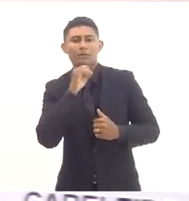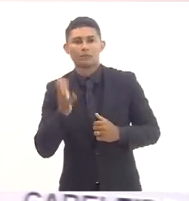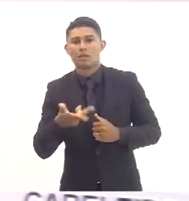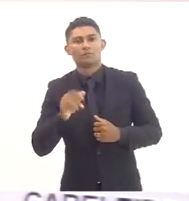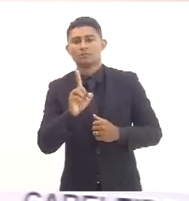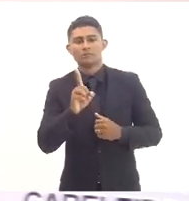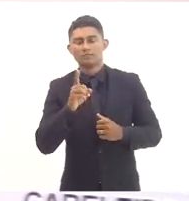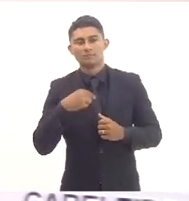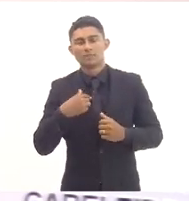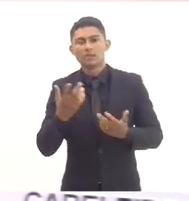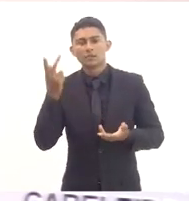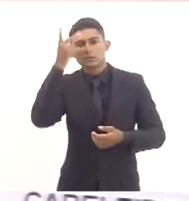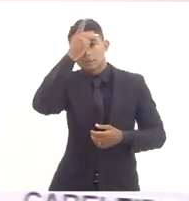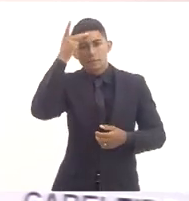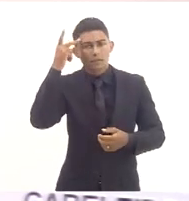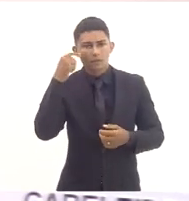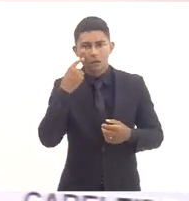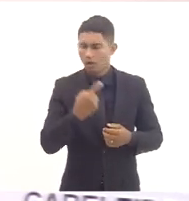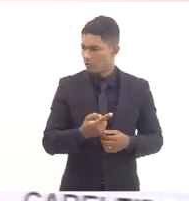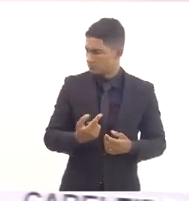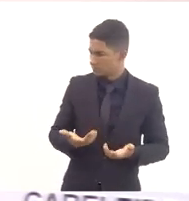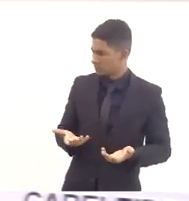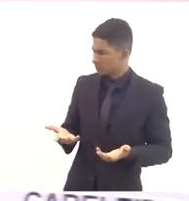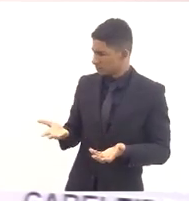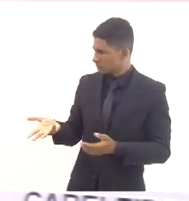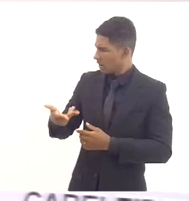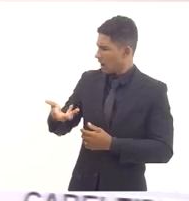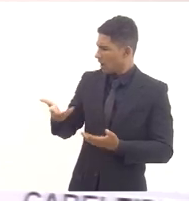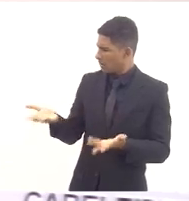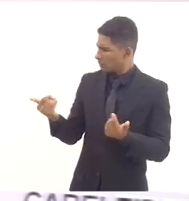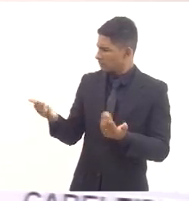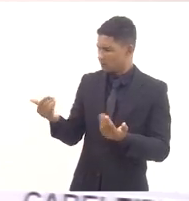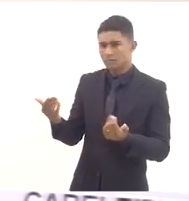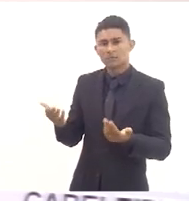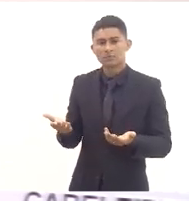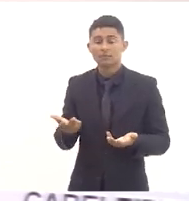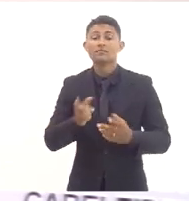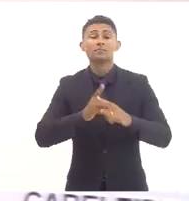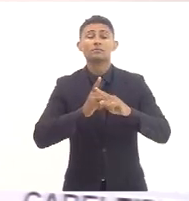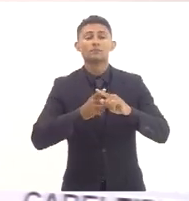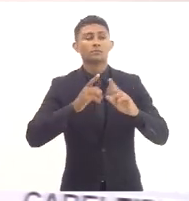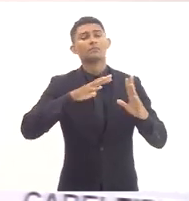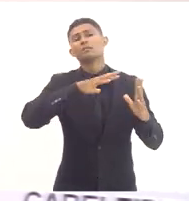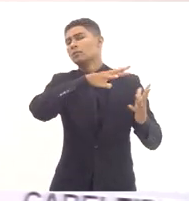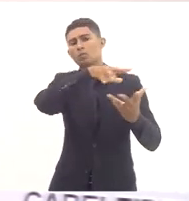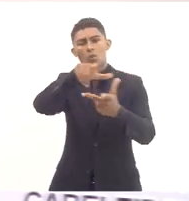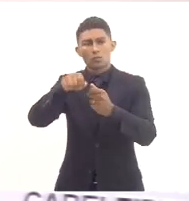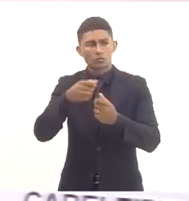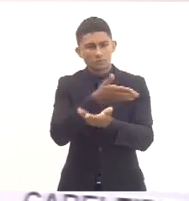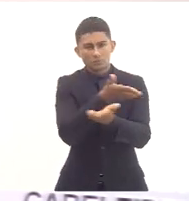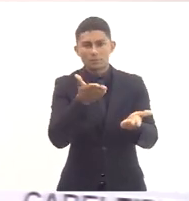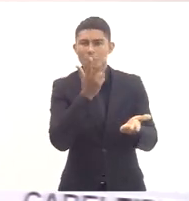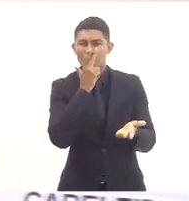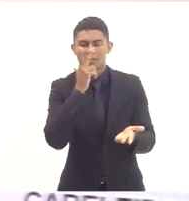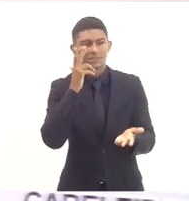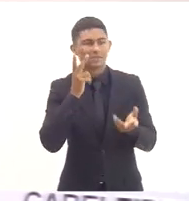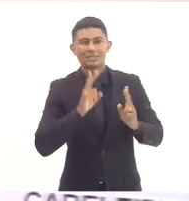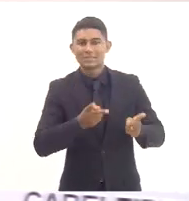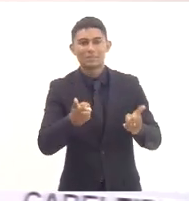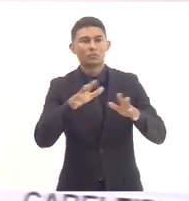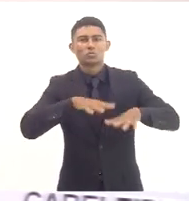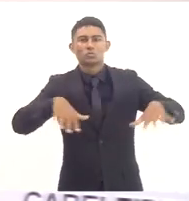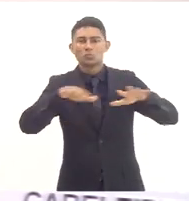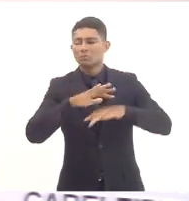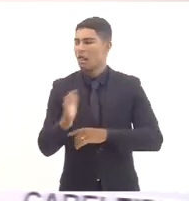o meu tempo e as pessoas obviamente querem ser sempre mais rápidas porque o mundo o mundo tem uma soberania da rapidez das